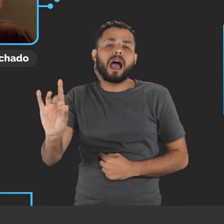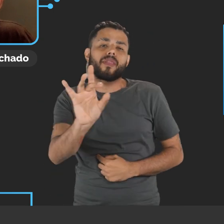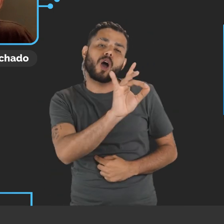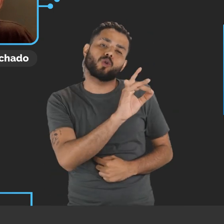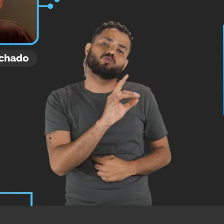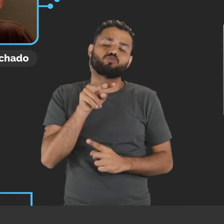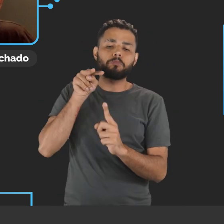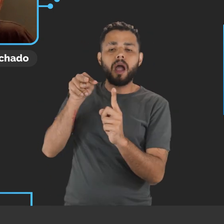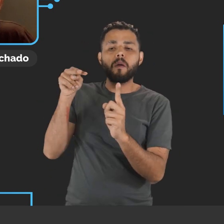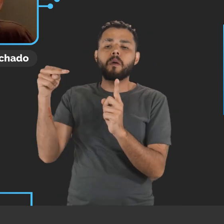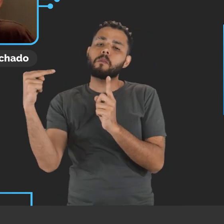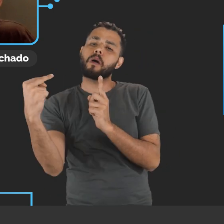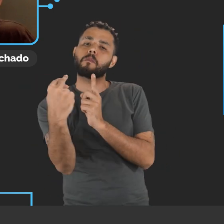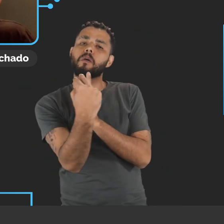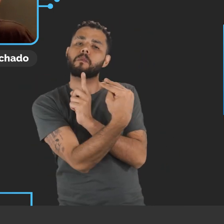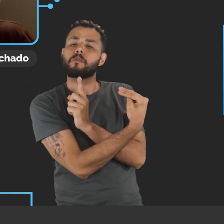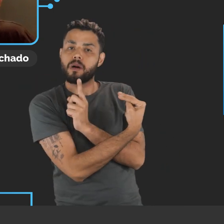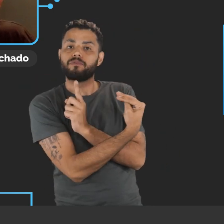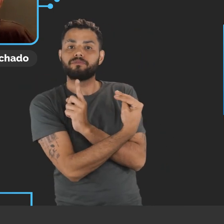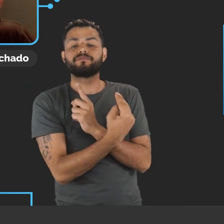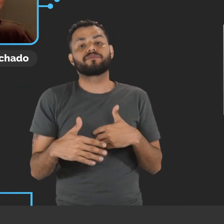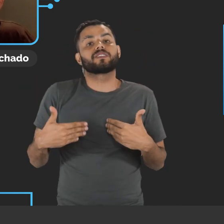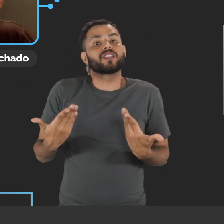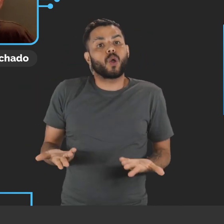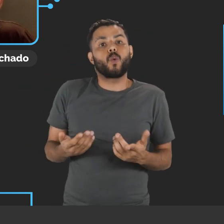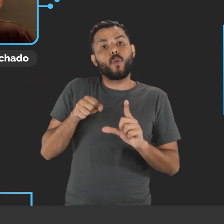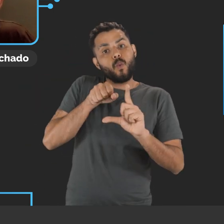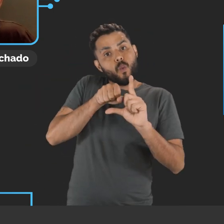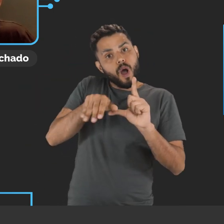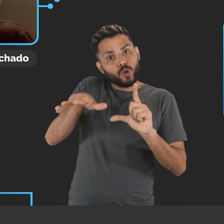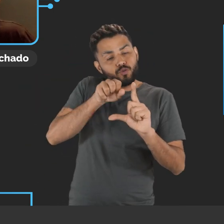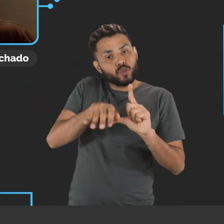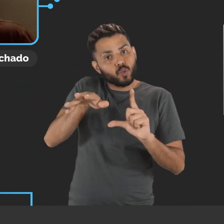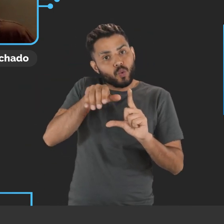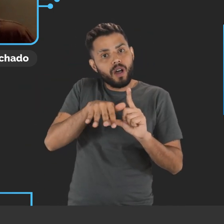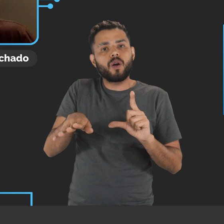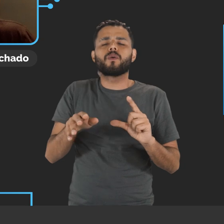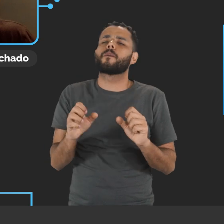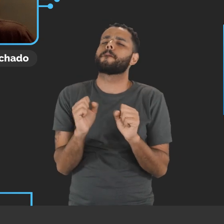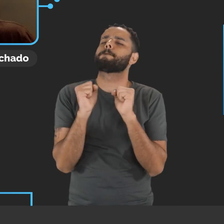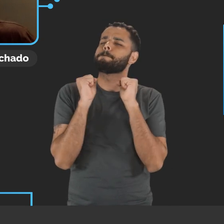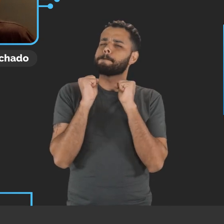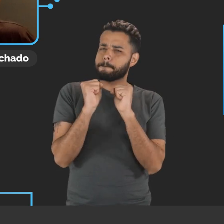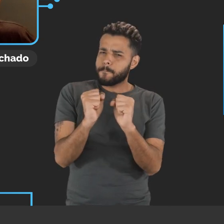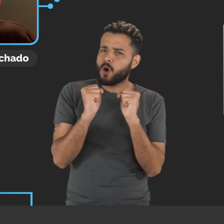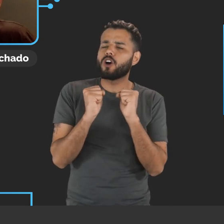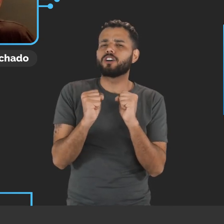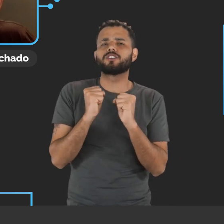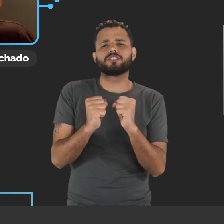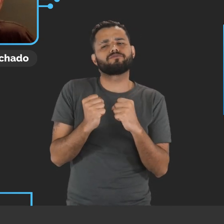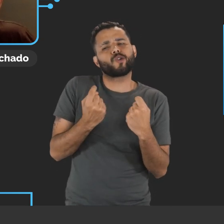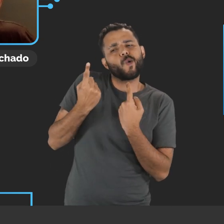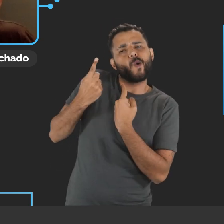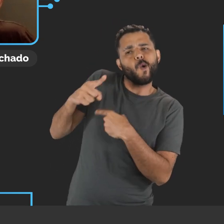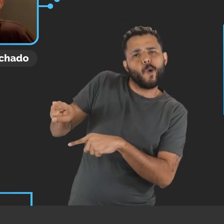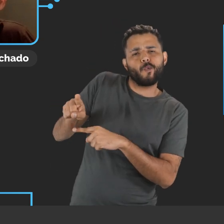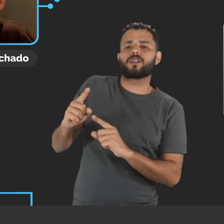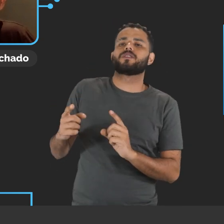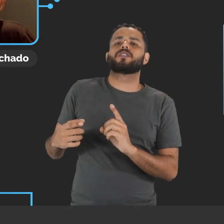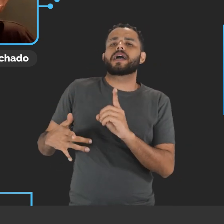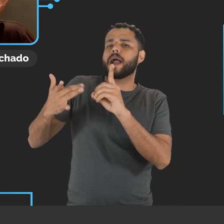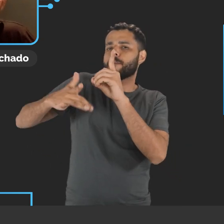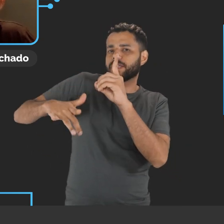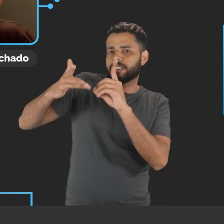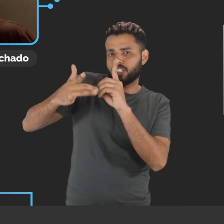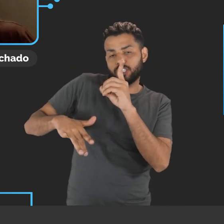enfim. E aí é a hora que realmente o audiovisual passa a ser uma poderosa ferramenta de combate